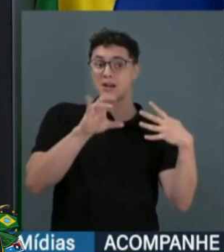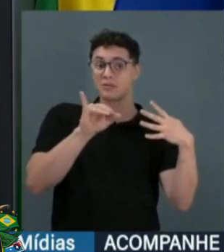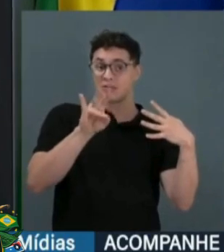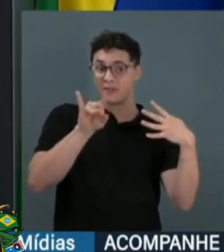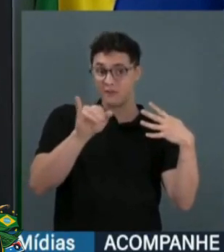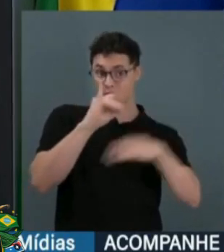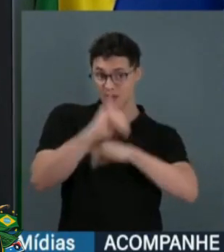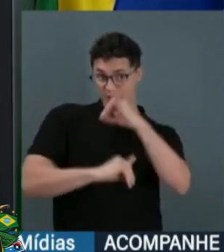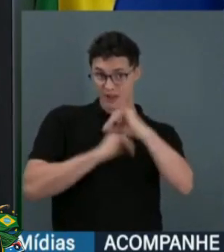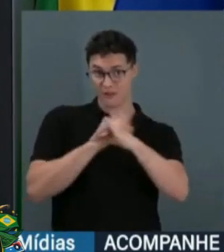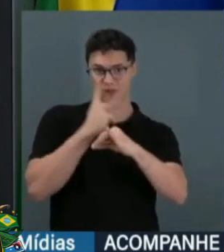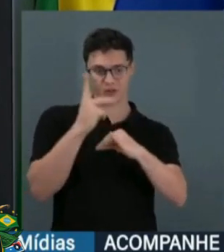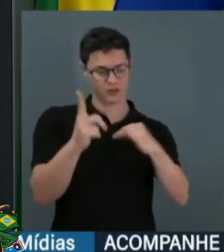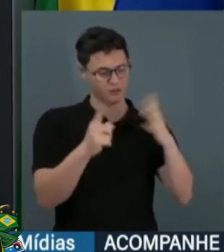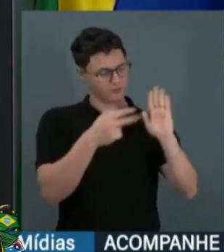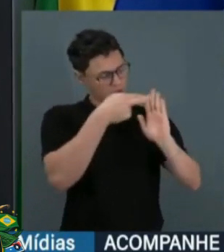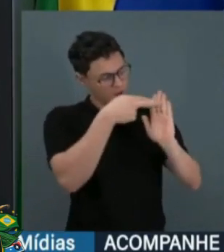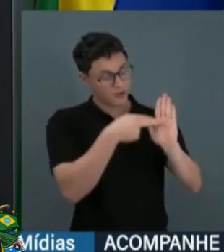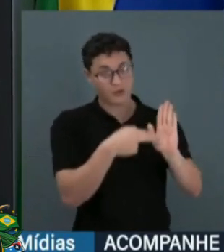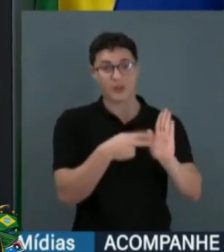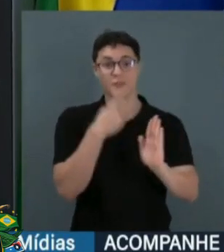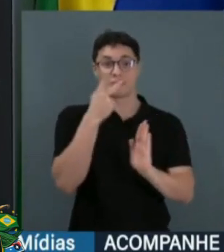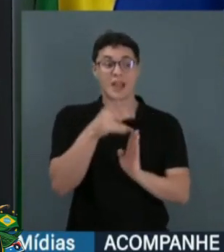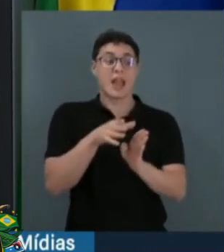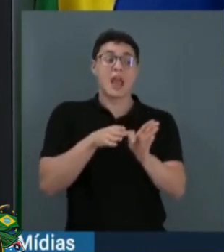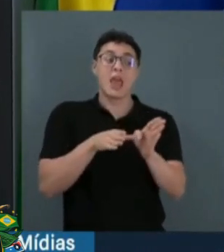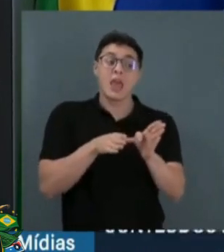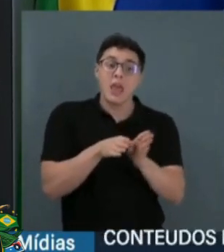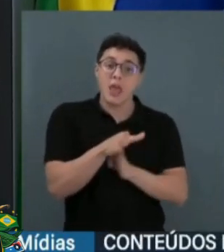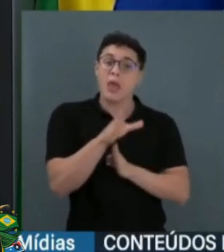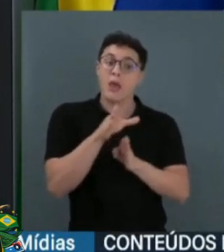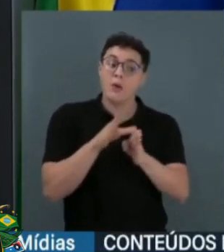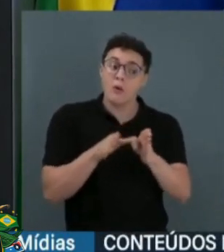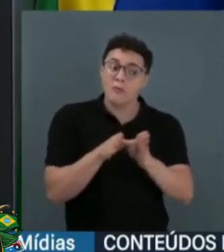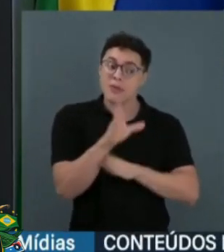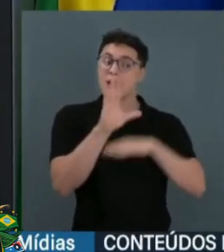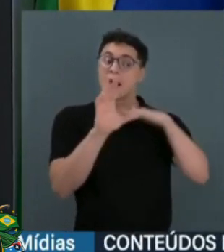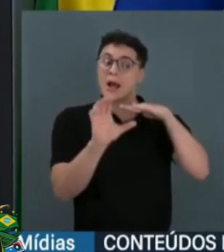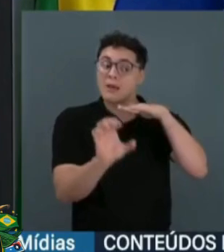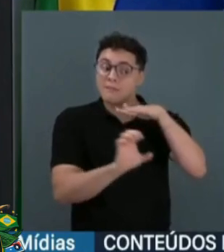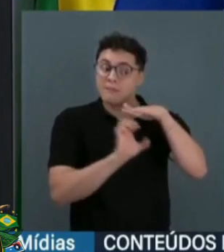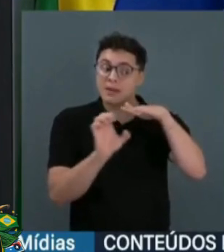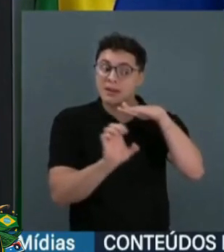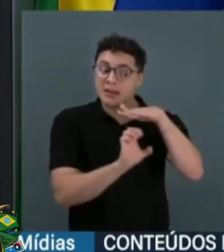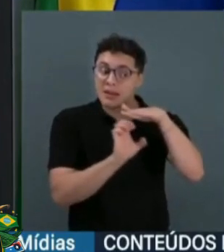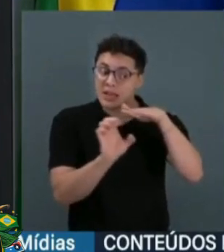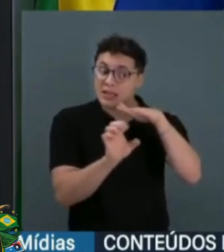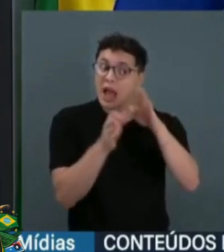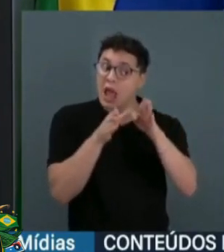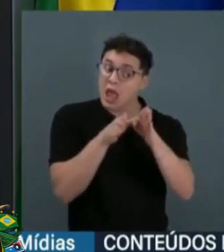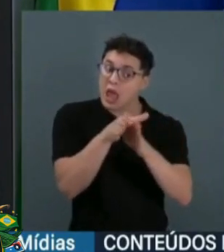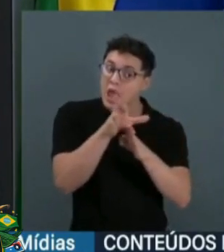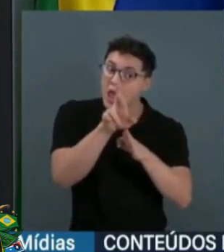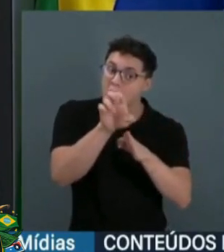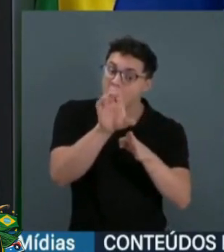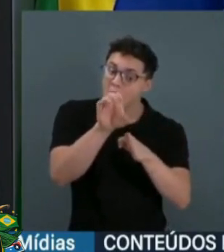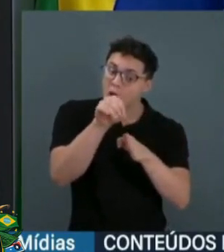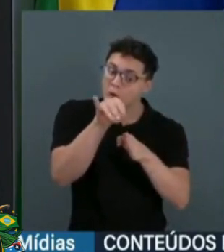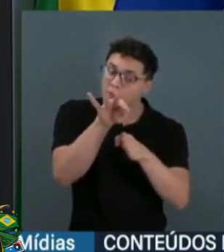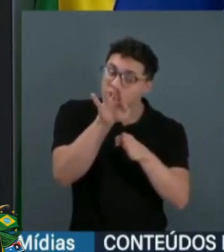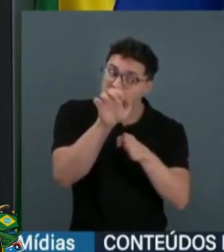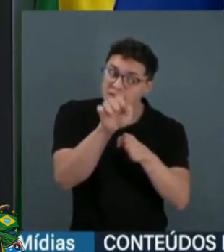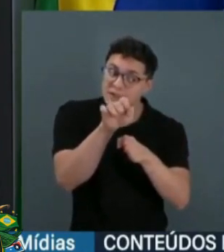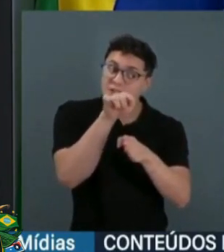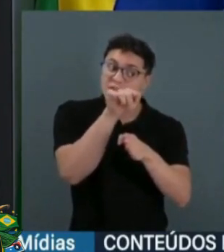recomenda-se a empresa que presta serviço no Brasil, de rede social, a ter um escritório ou